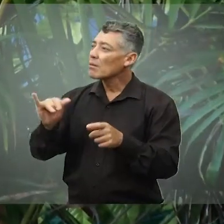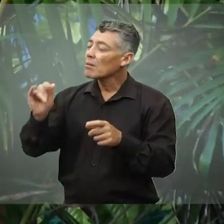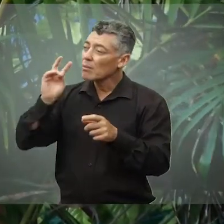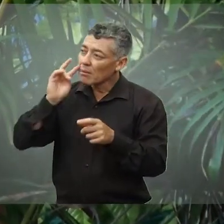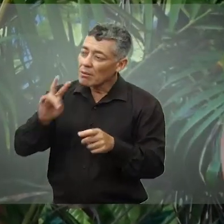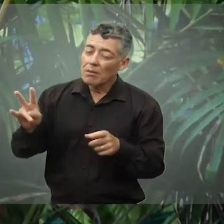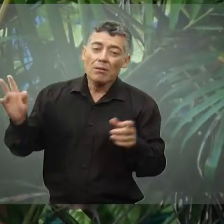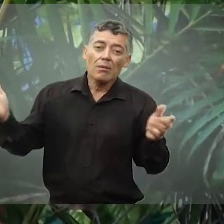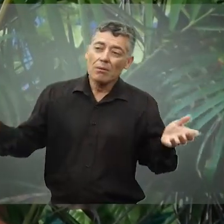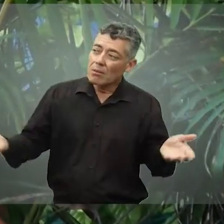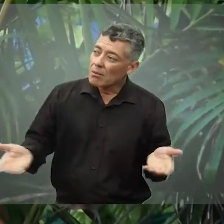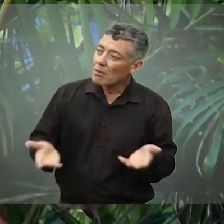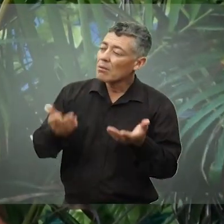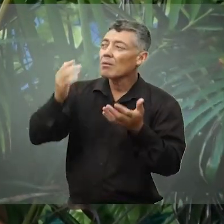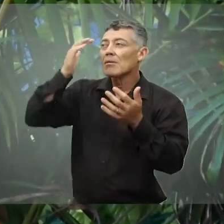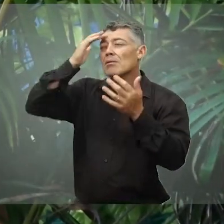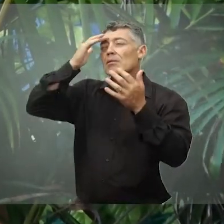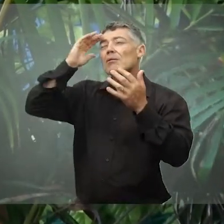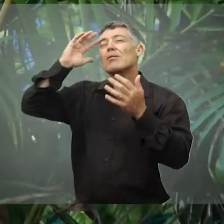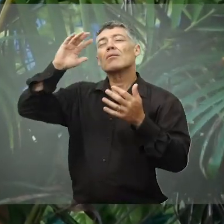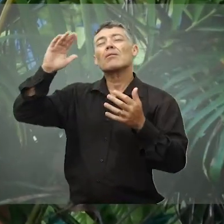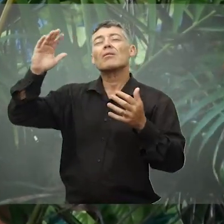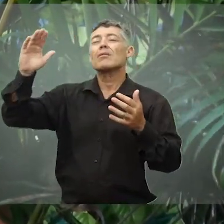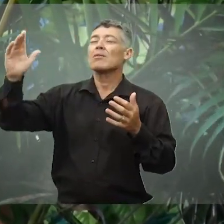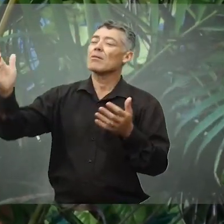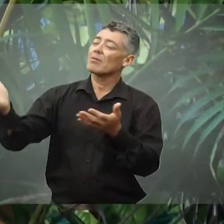Eu hoje sonhei com você,